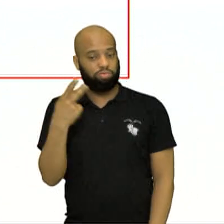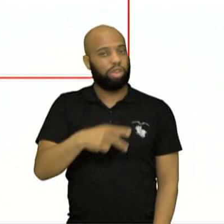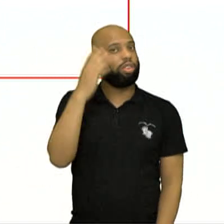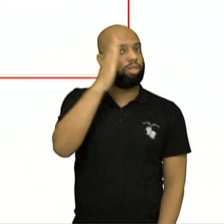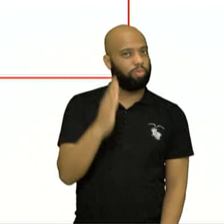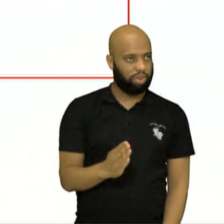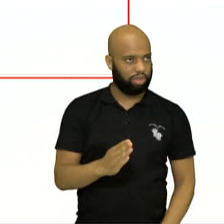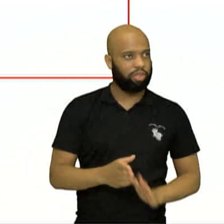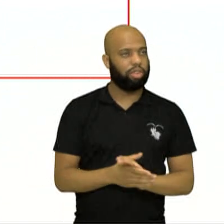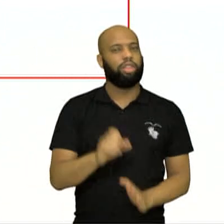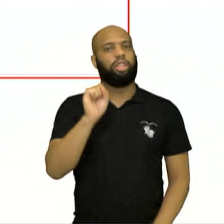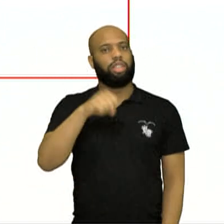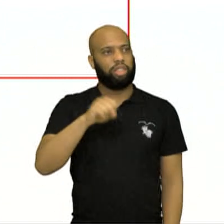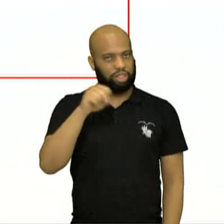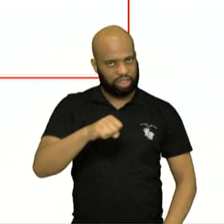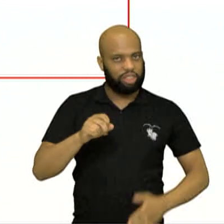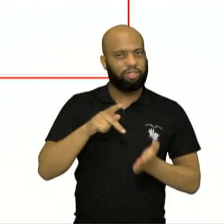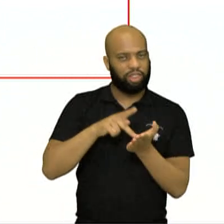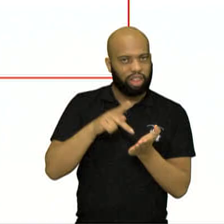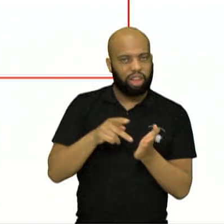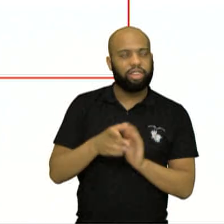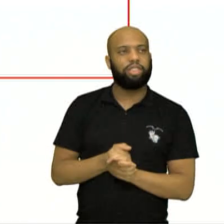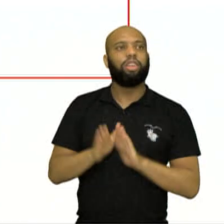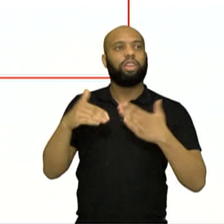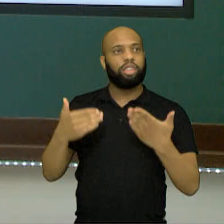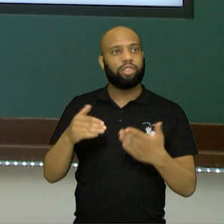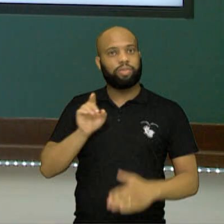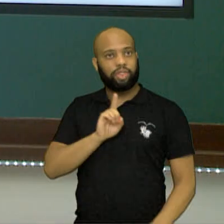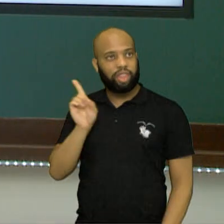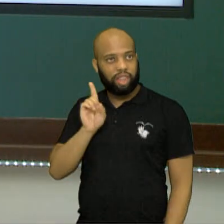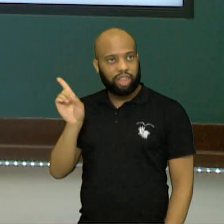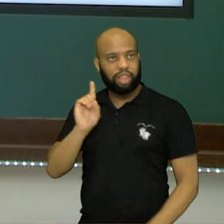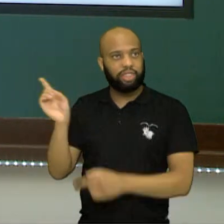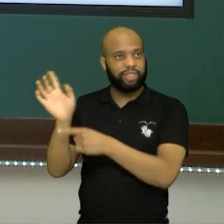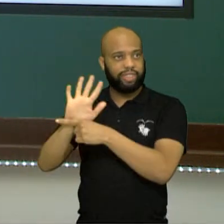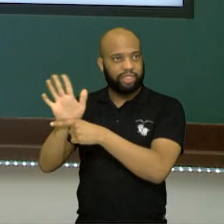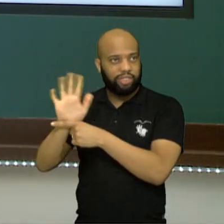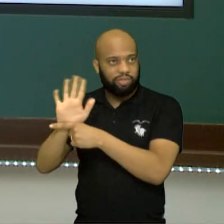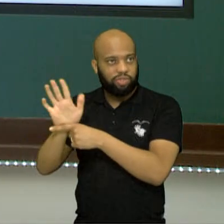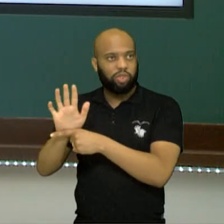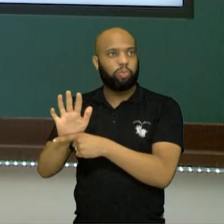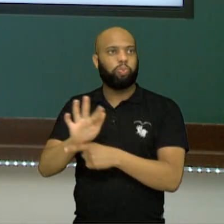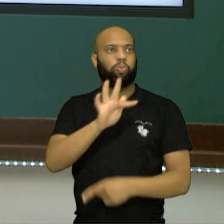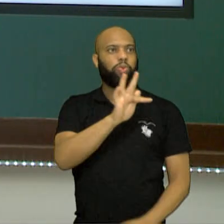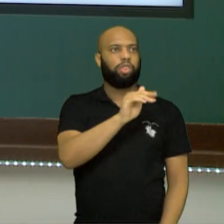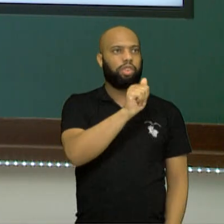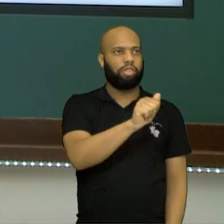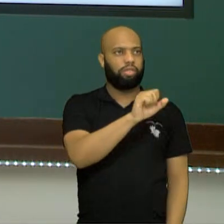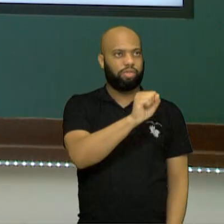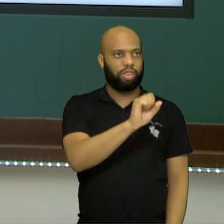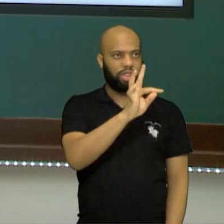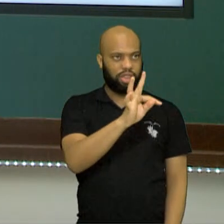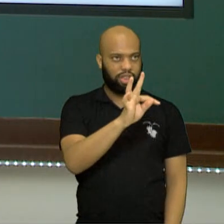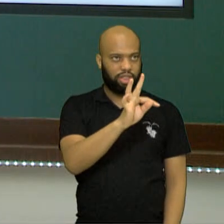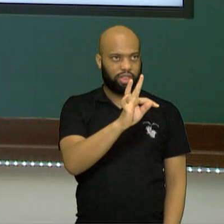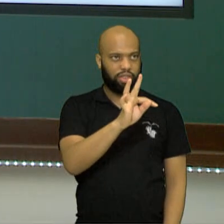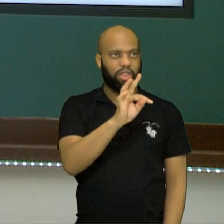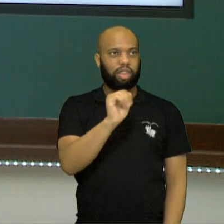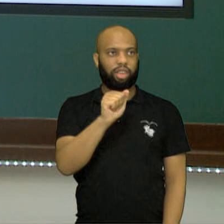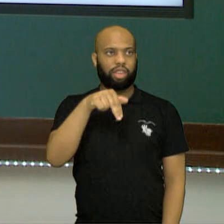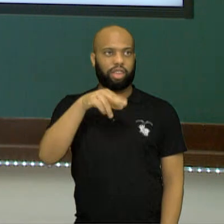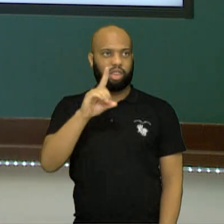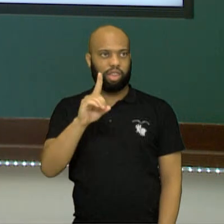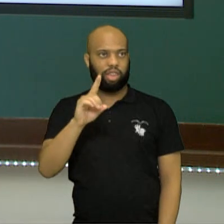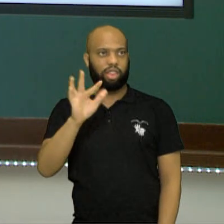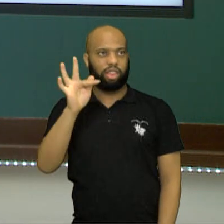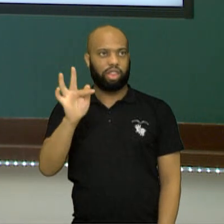Brasil. Sim, é isso mesmo. A franquia Fast and Furious é uma franquia de sucesso internacional, mas